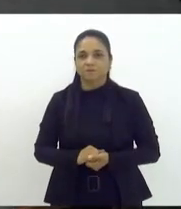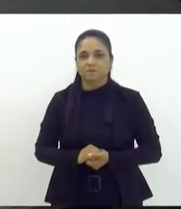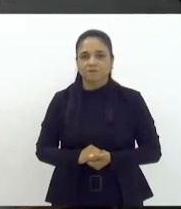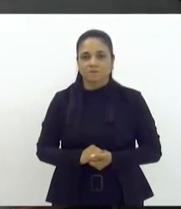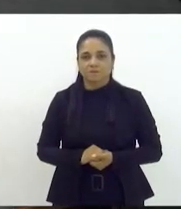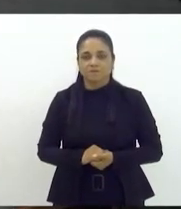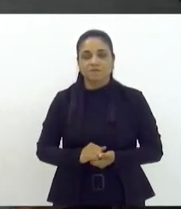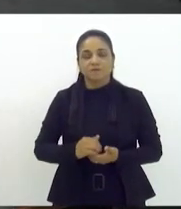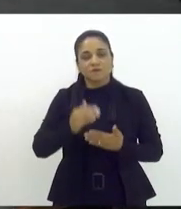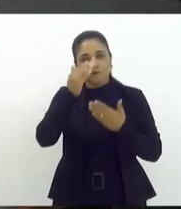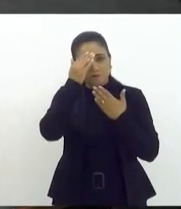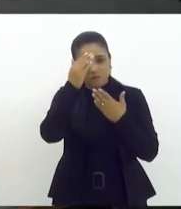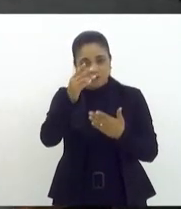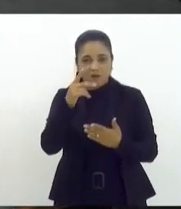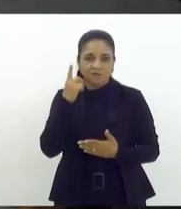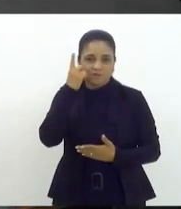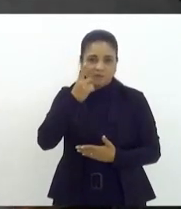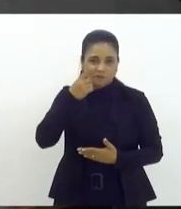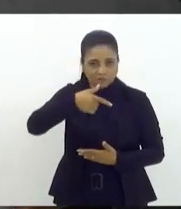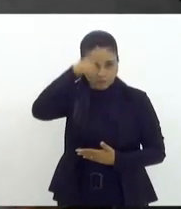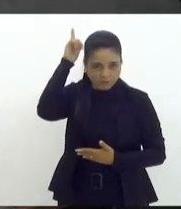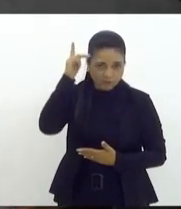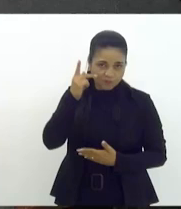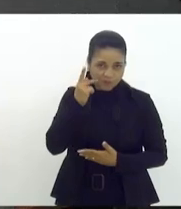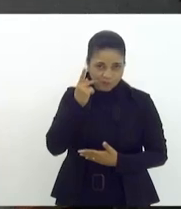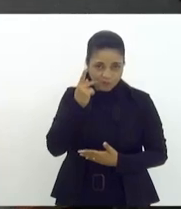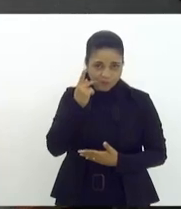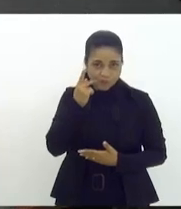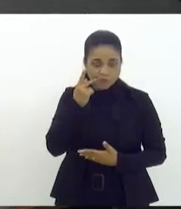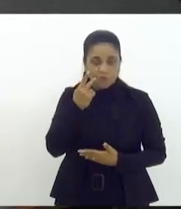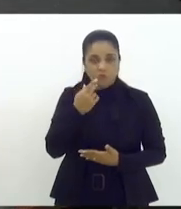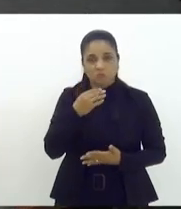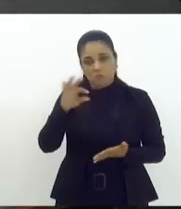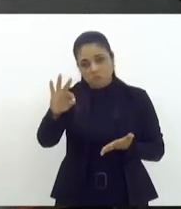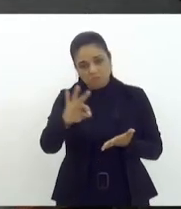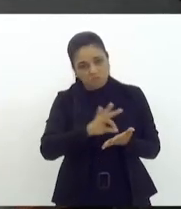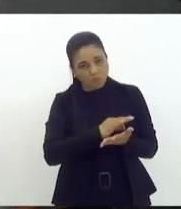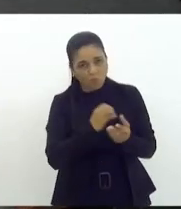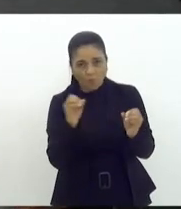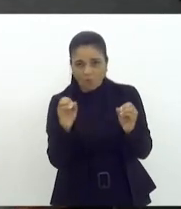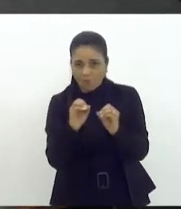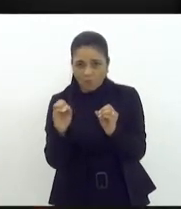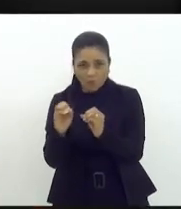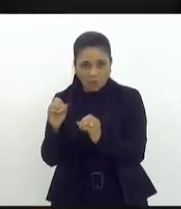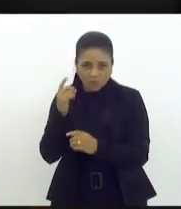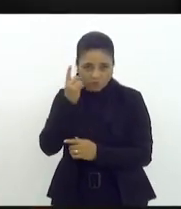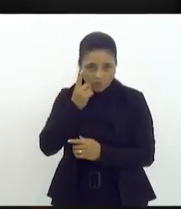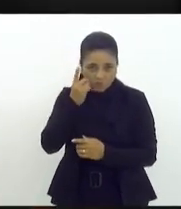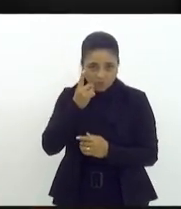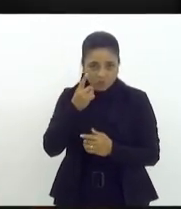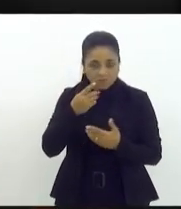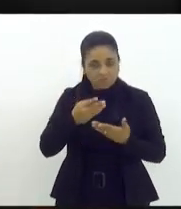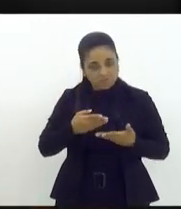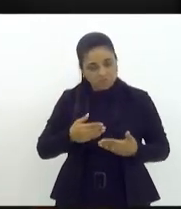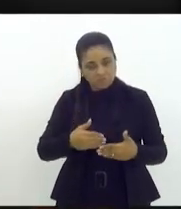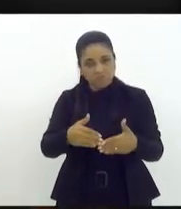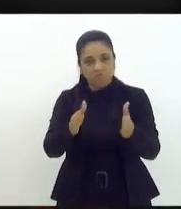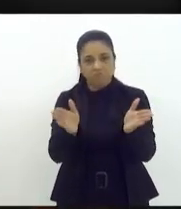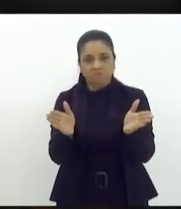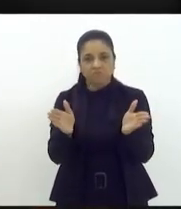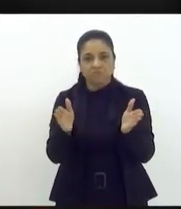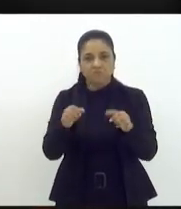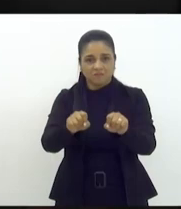Obrigado Deputado Luiz Paulo não havendo Mas nenhum escrito para o expediente Inicial